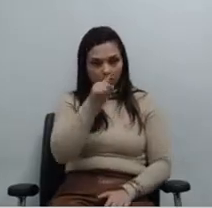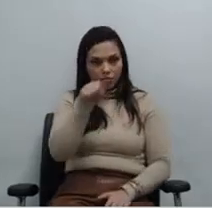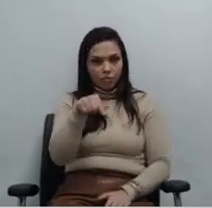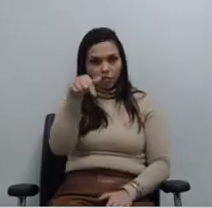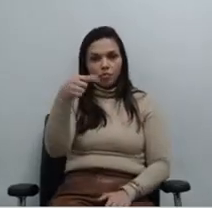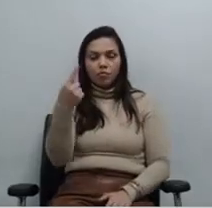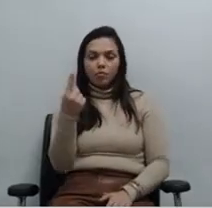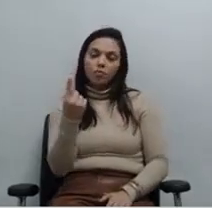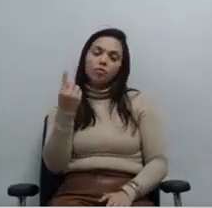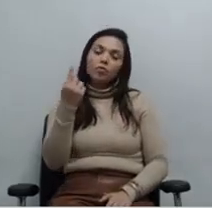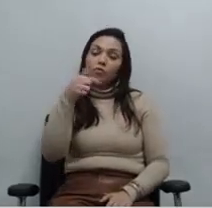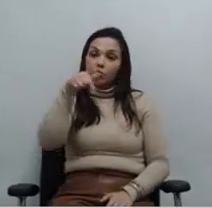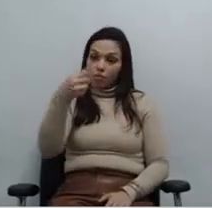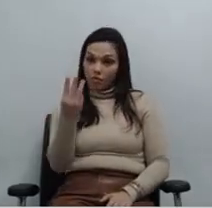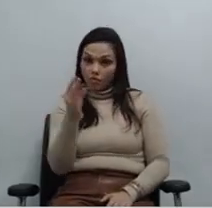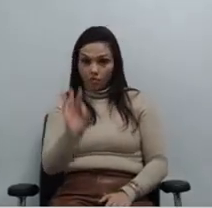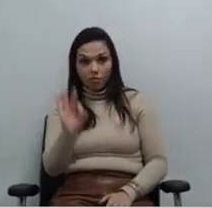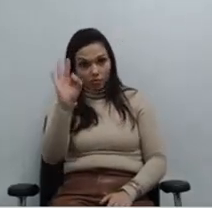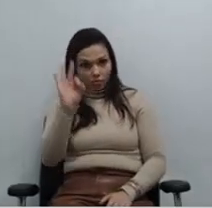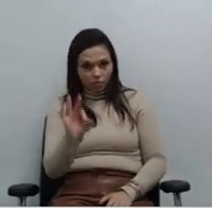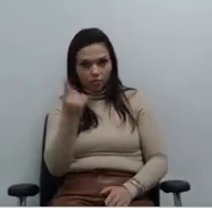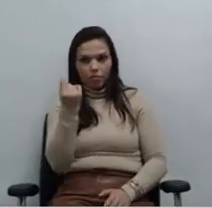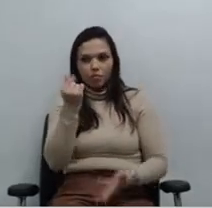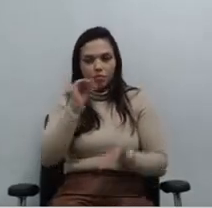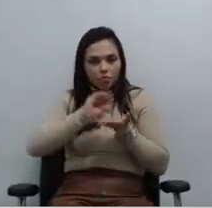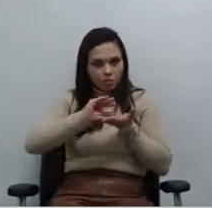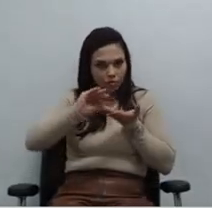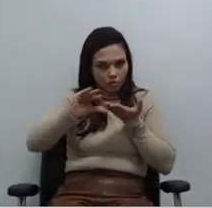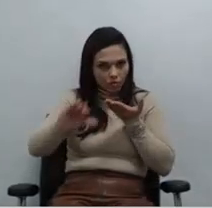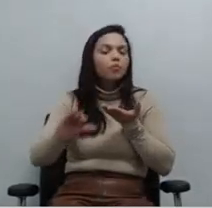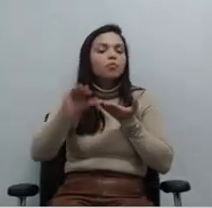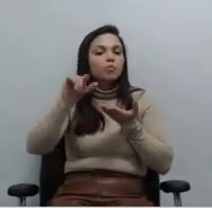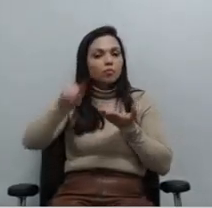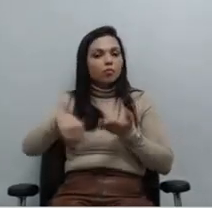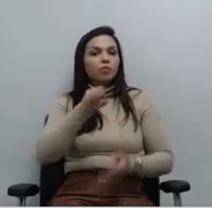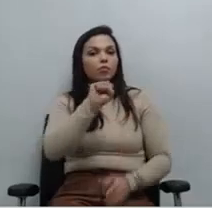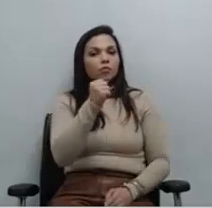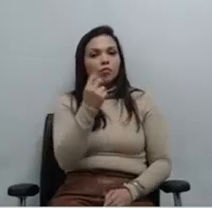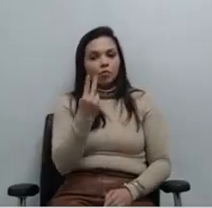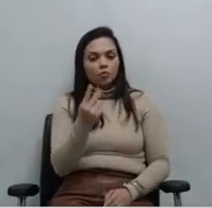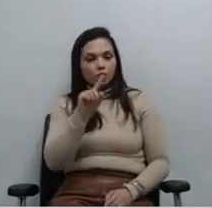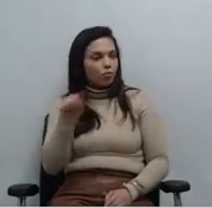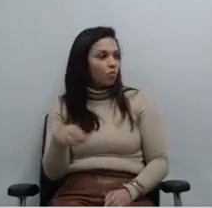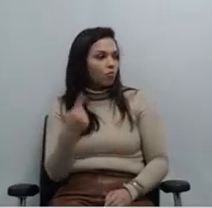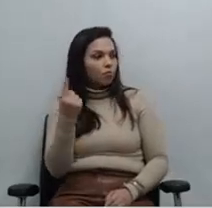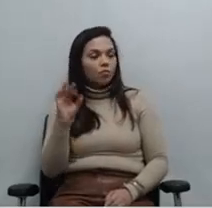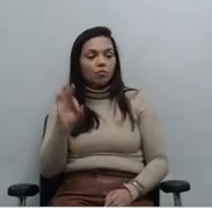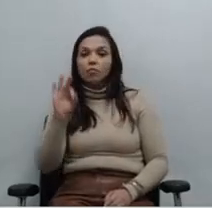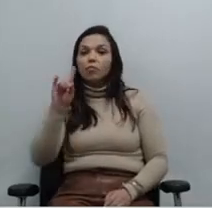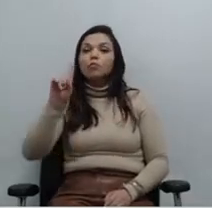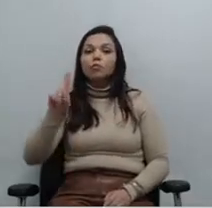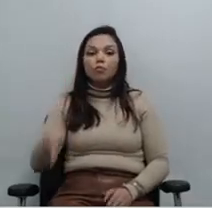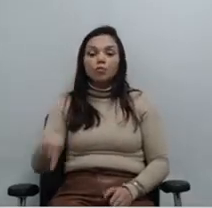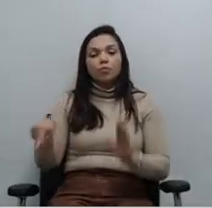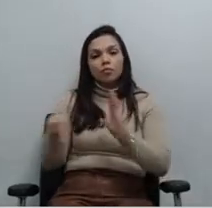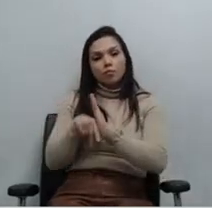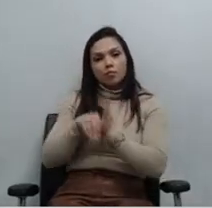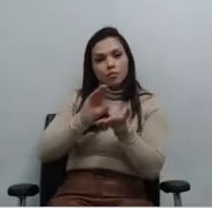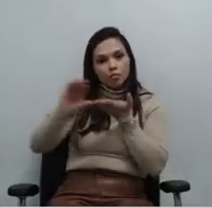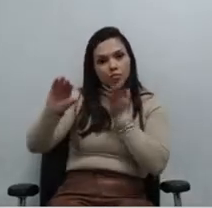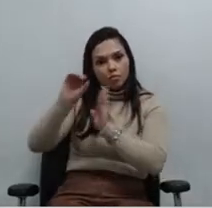71,53% do orçamento da instituição, que significa um aumento de 1,82% em relação à porcentagem da ação orçamentária